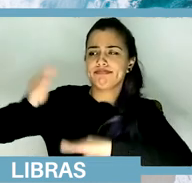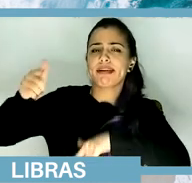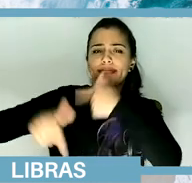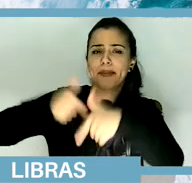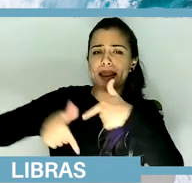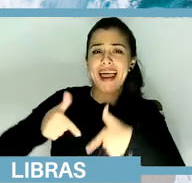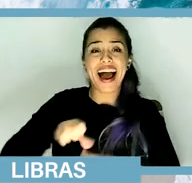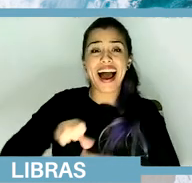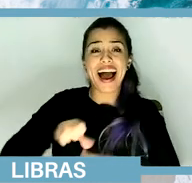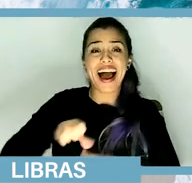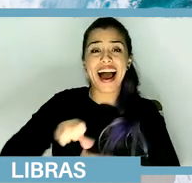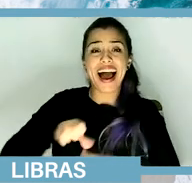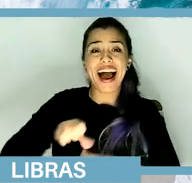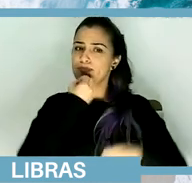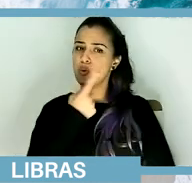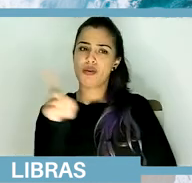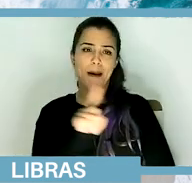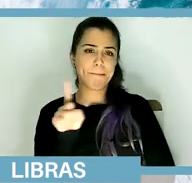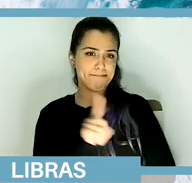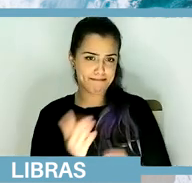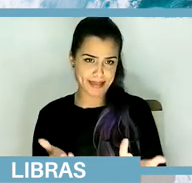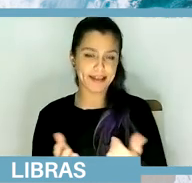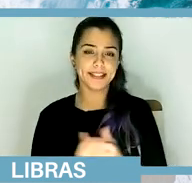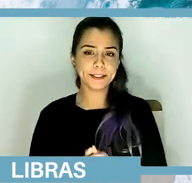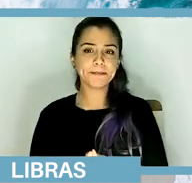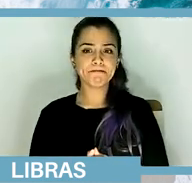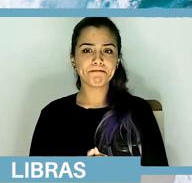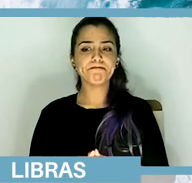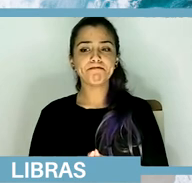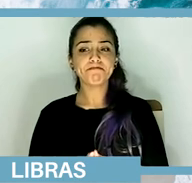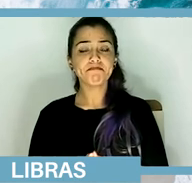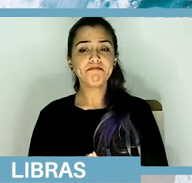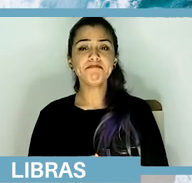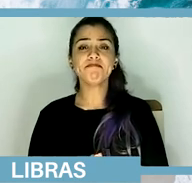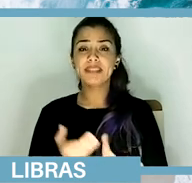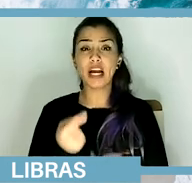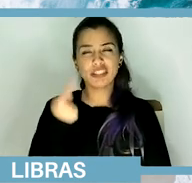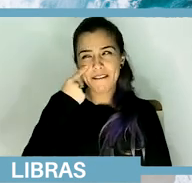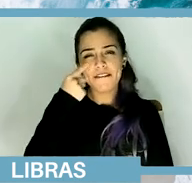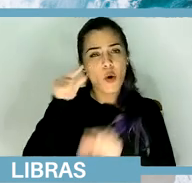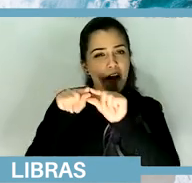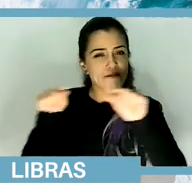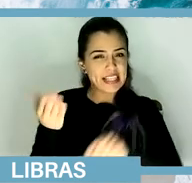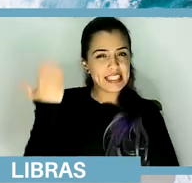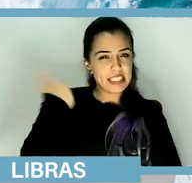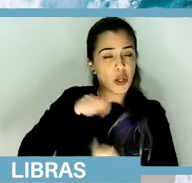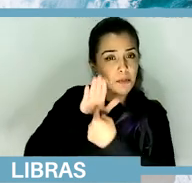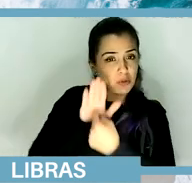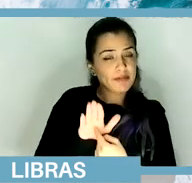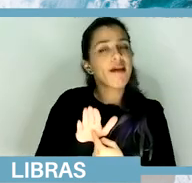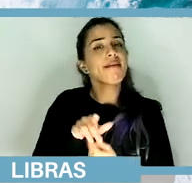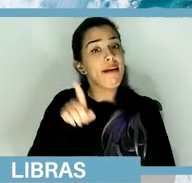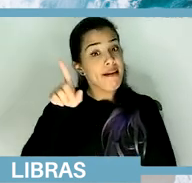isso. Eu também vi aqui na fala anterior, né, do palestrante contando do burnout também, isso é super comum. A gente começa a empreender, a